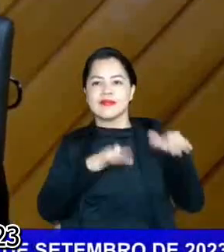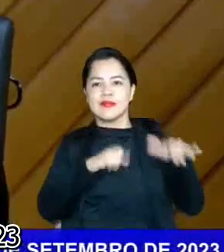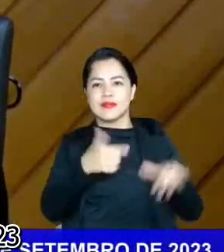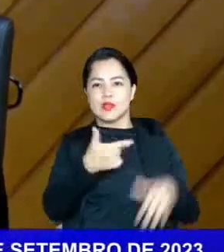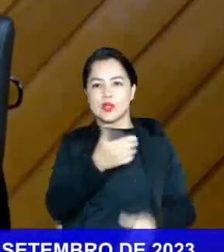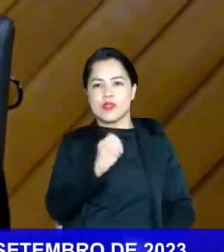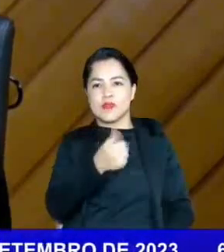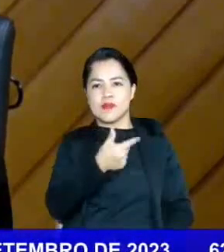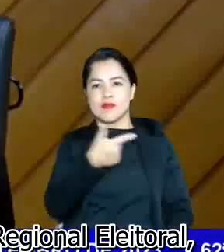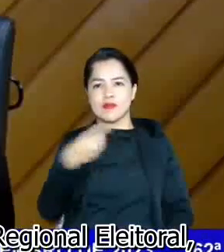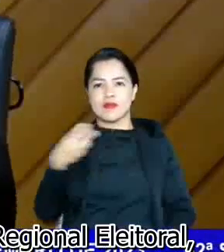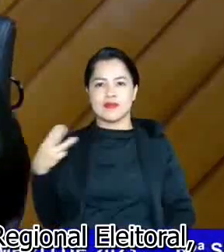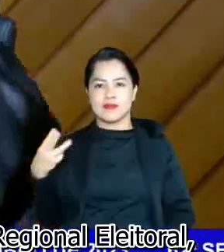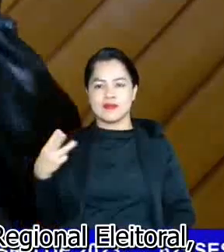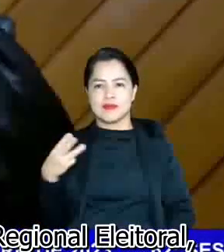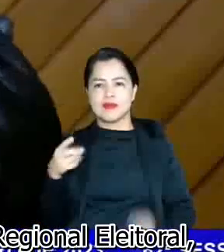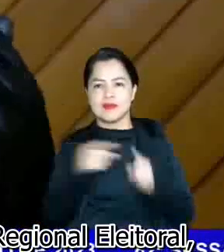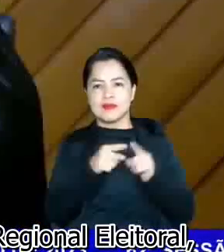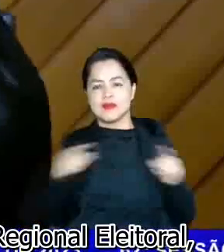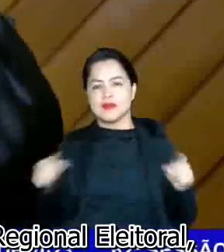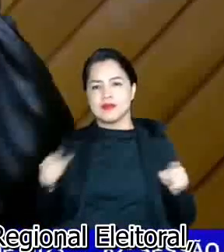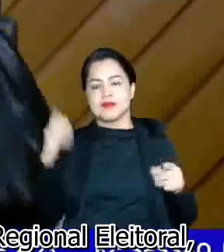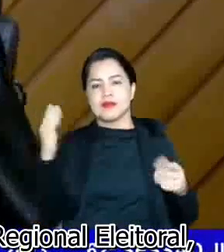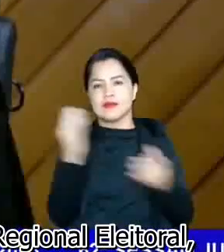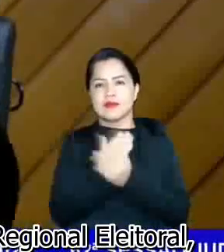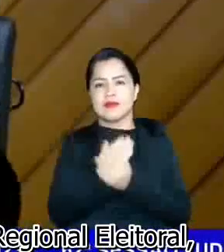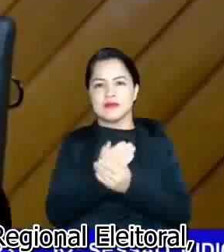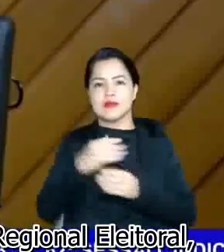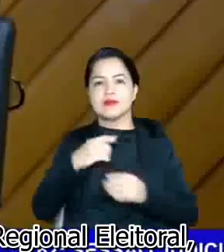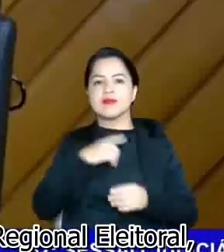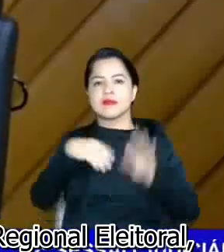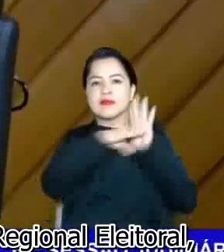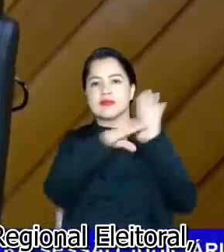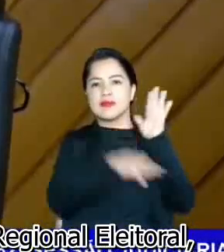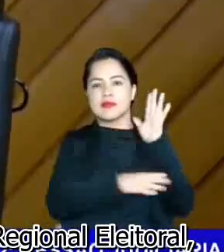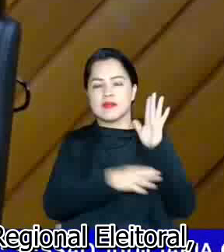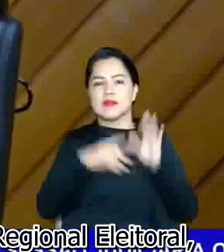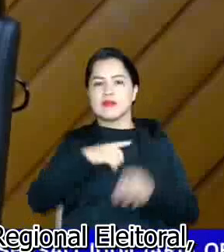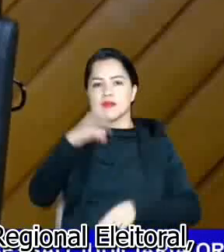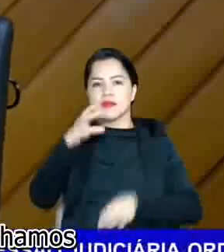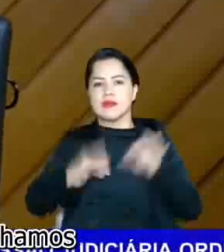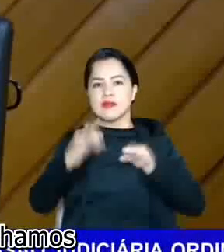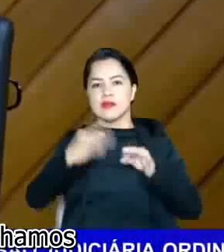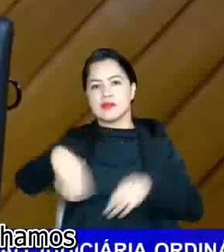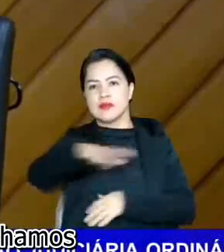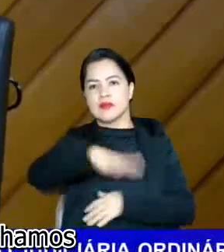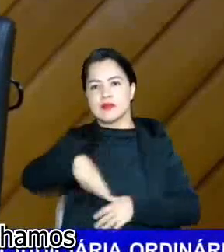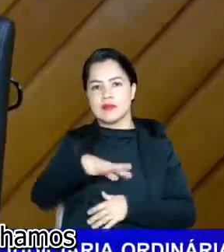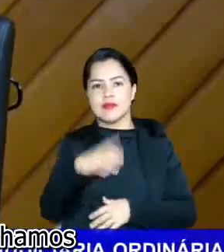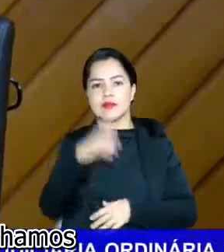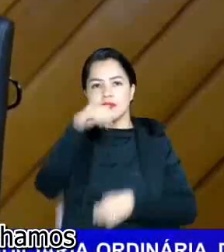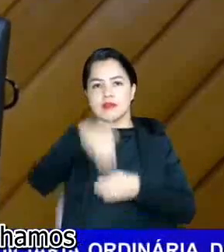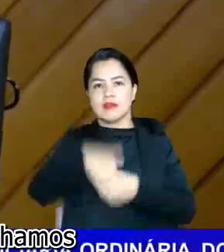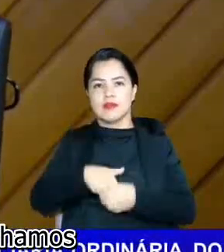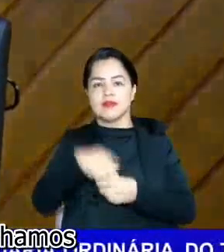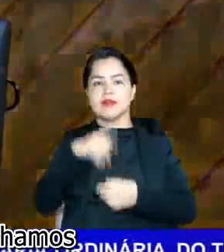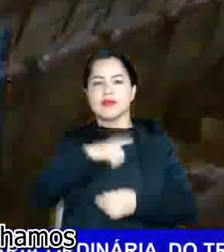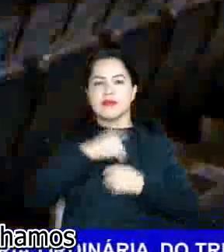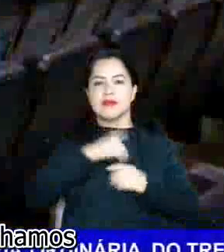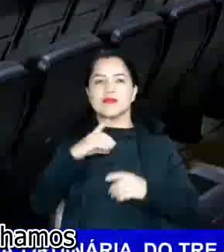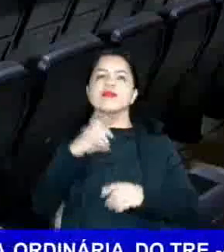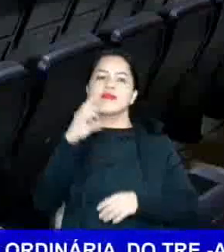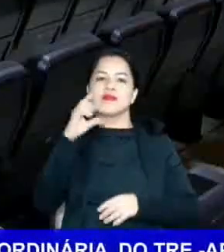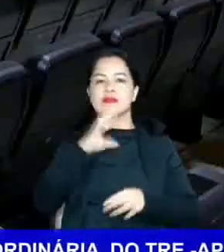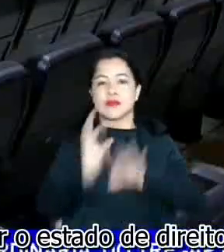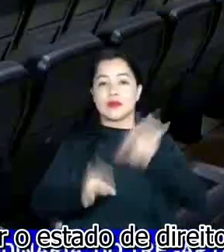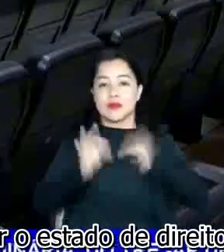clara, 2023, cabelos a pretos, sessão usa de julgamento óculos, dos está processos com uma judiciais do camisa Tribunal branca, Regional gravata Eleitoral, preta Tribunal e da toga preta. Cidadania e Democracia. Aqui Ele